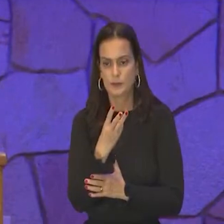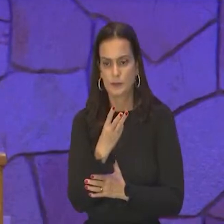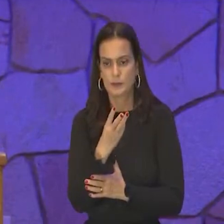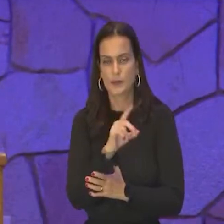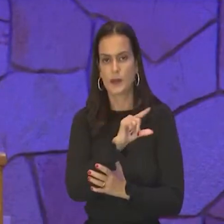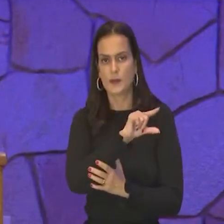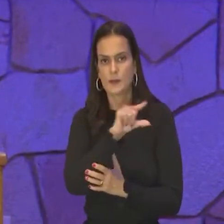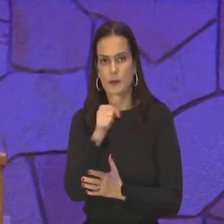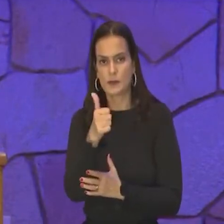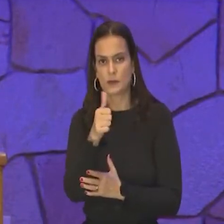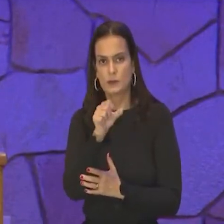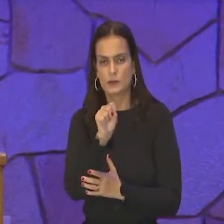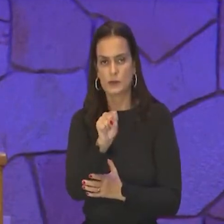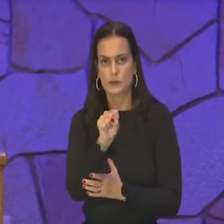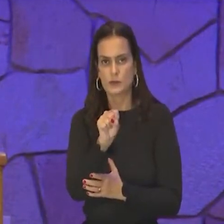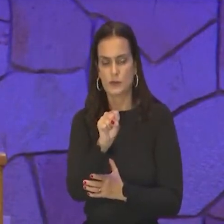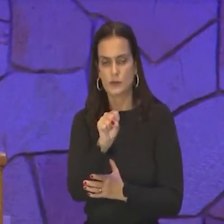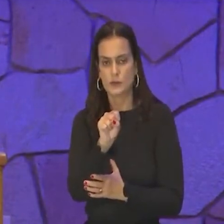verso 18.